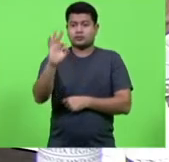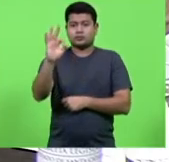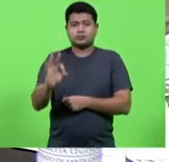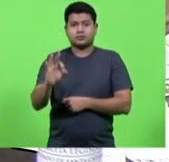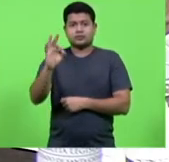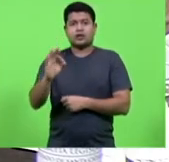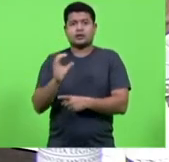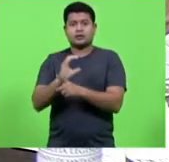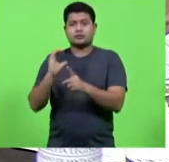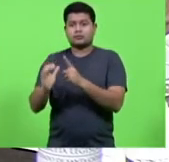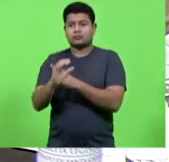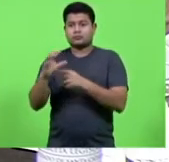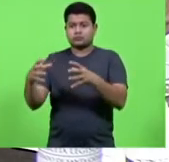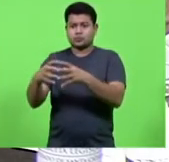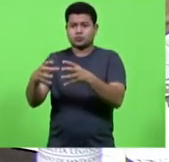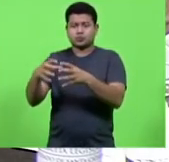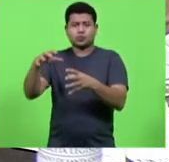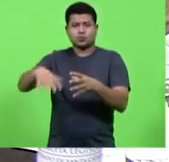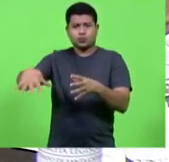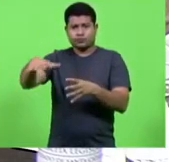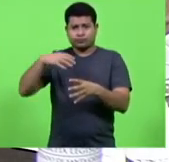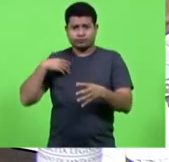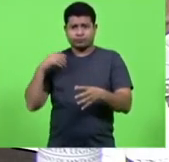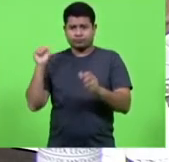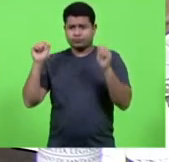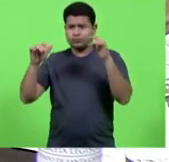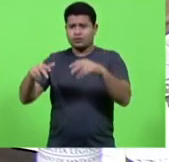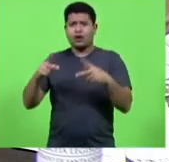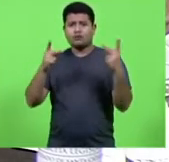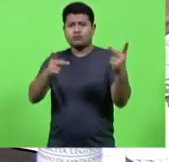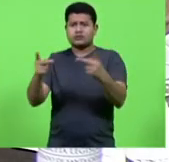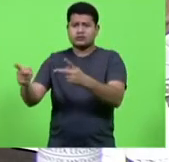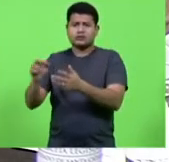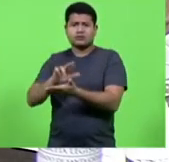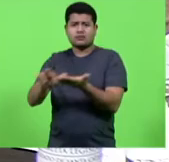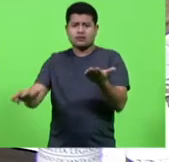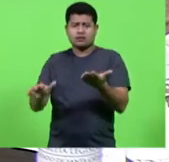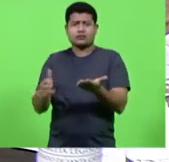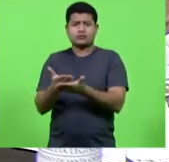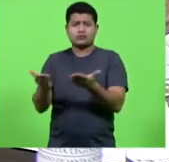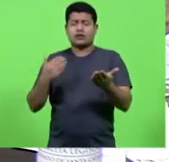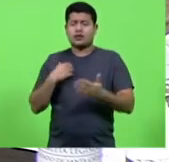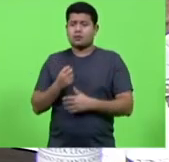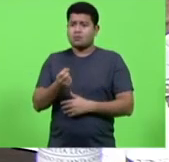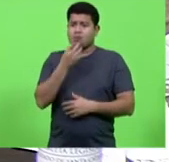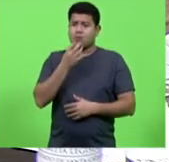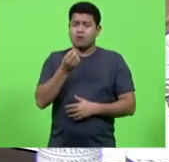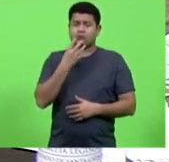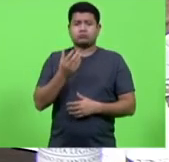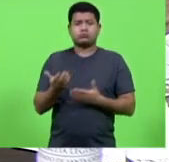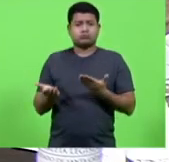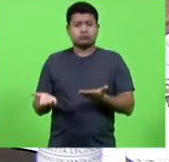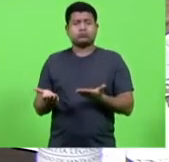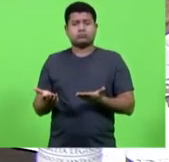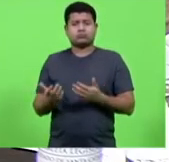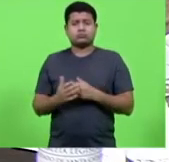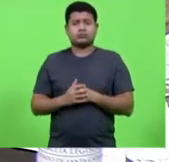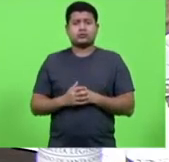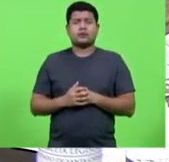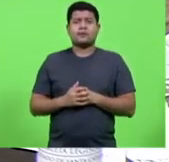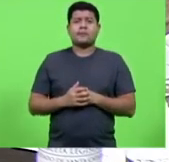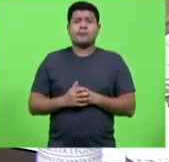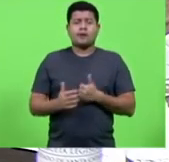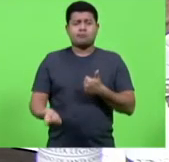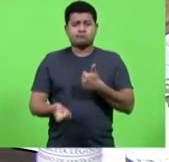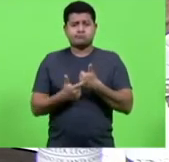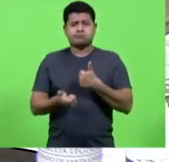terapêuticas estão concentradas. Visitei várias delas, e essa é uma notícia muito alvissareira, muito positiva. Faço